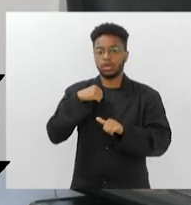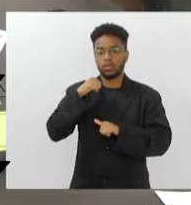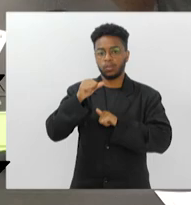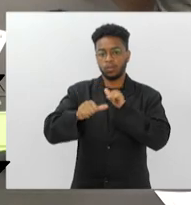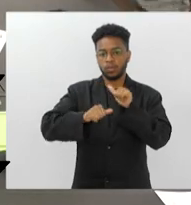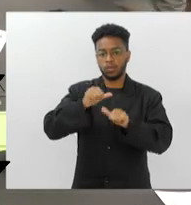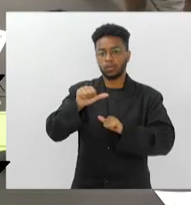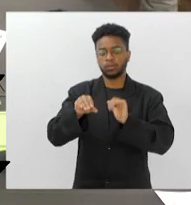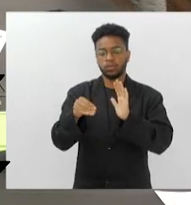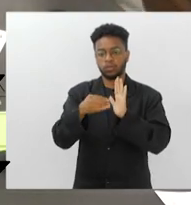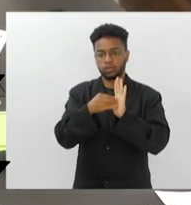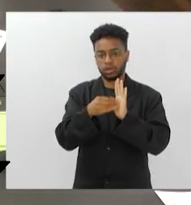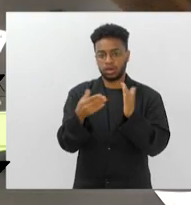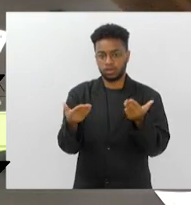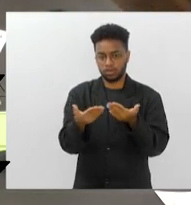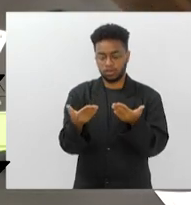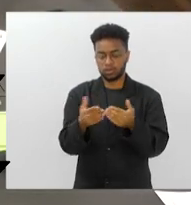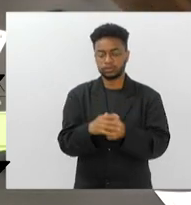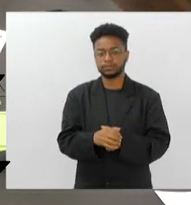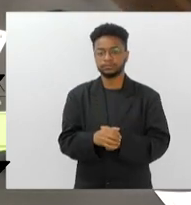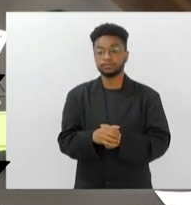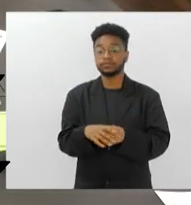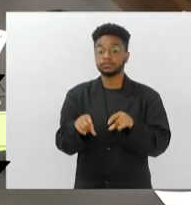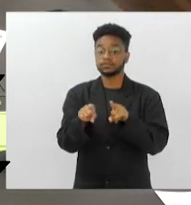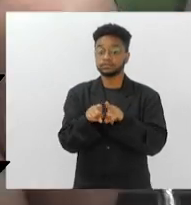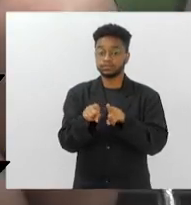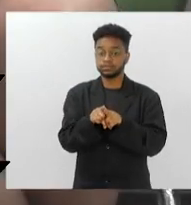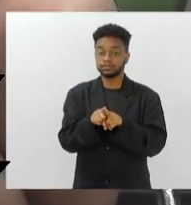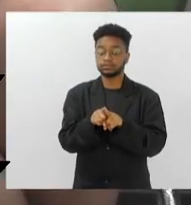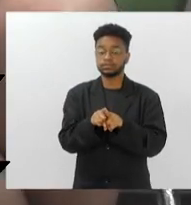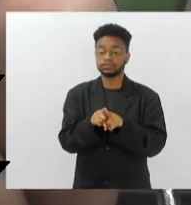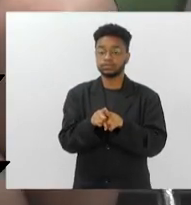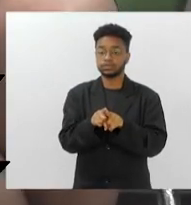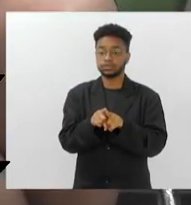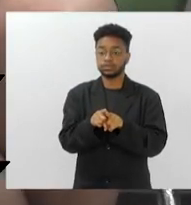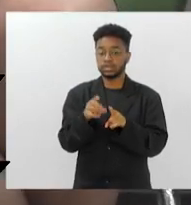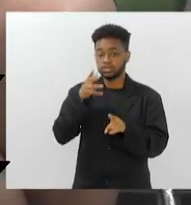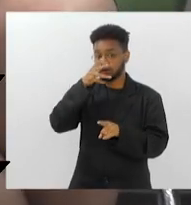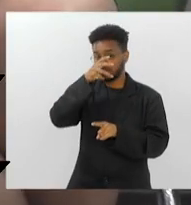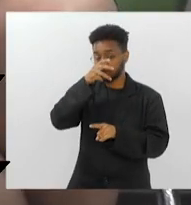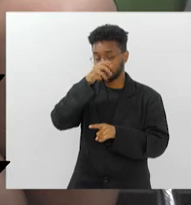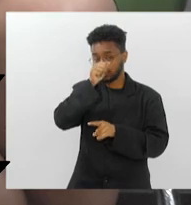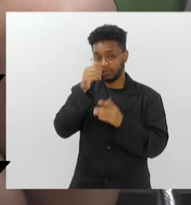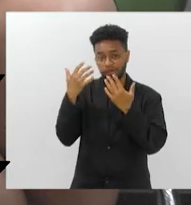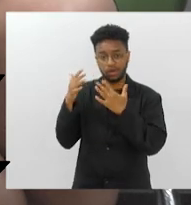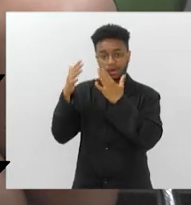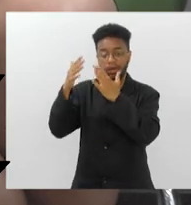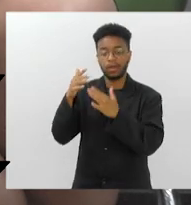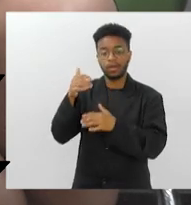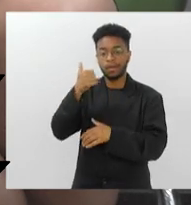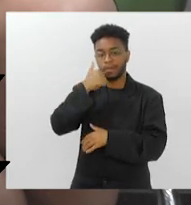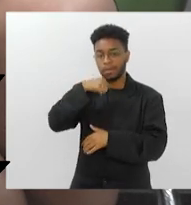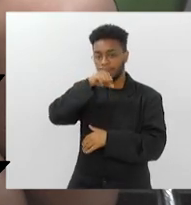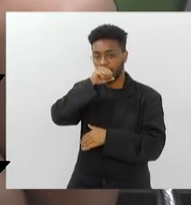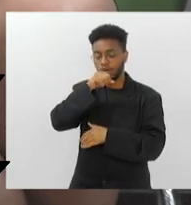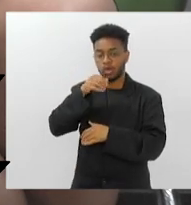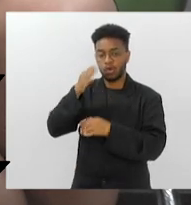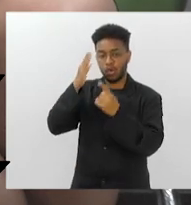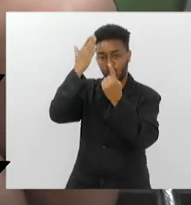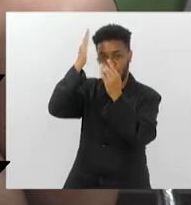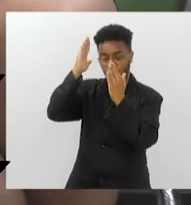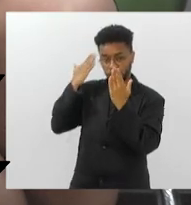cidade com emenda e também salvando mamãe oxun né é a rota das